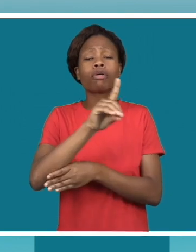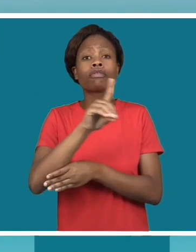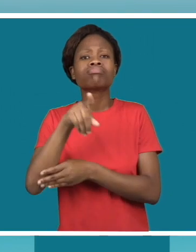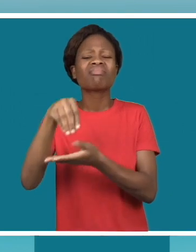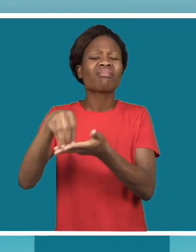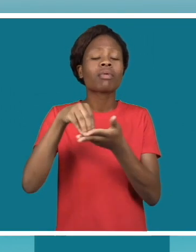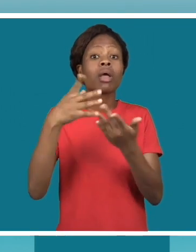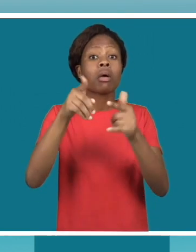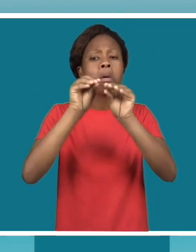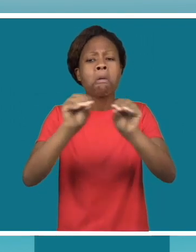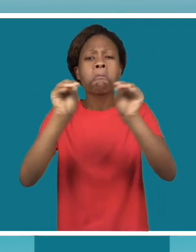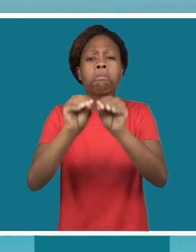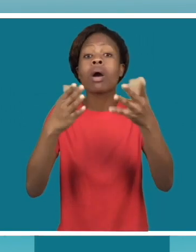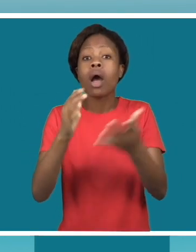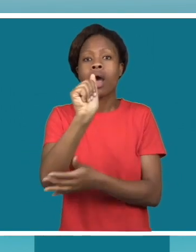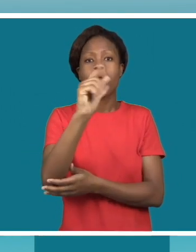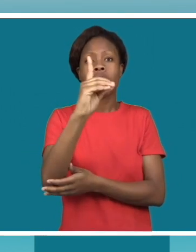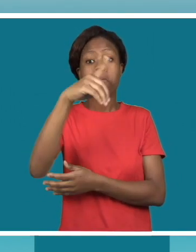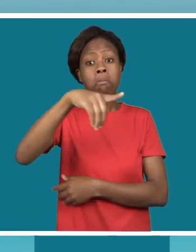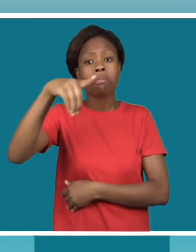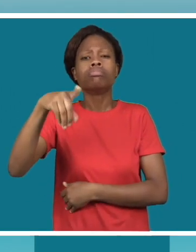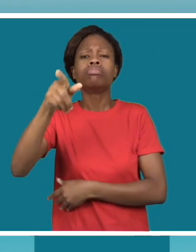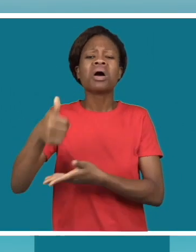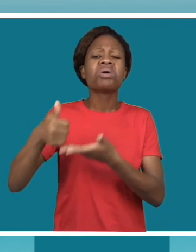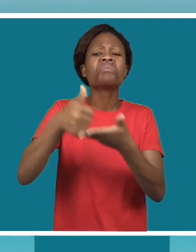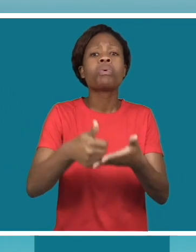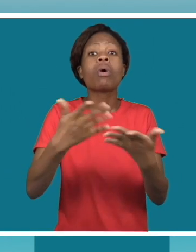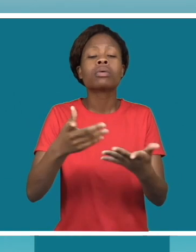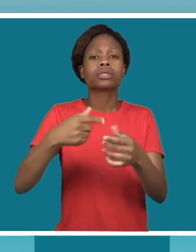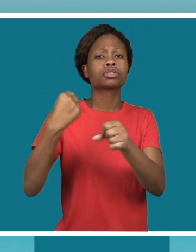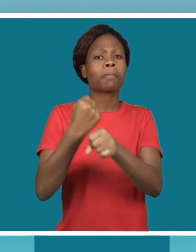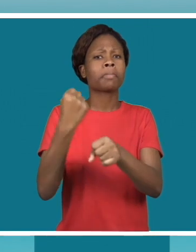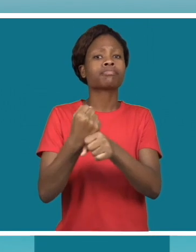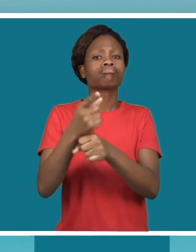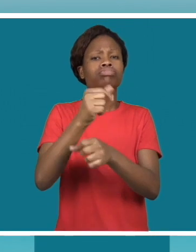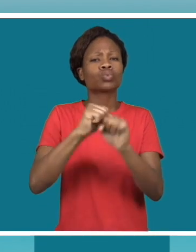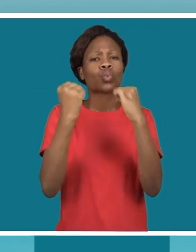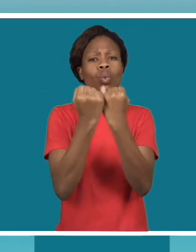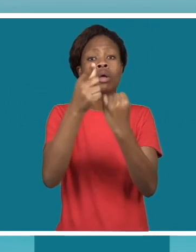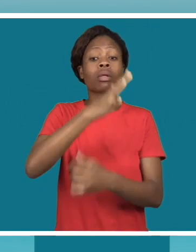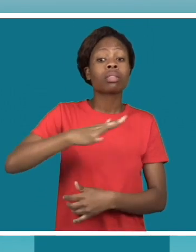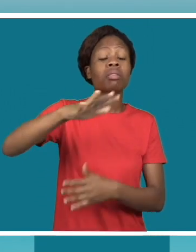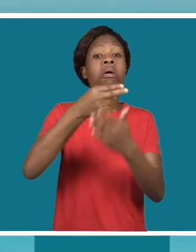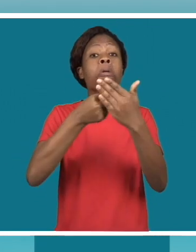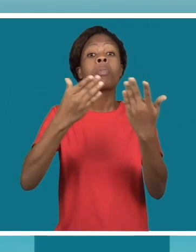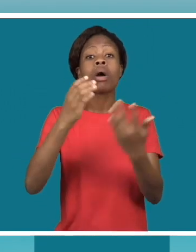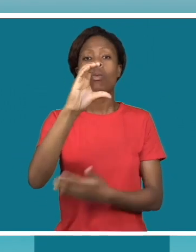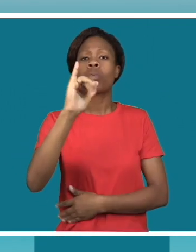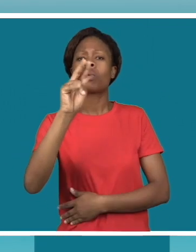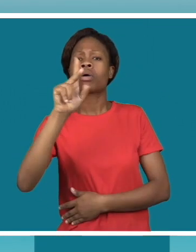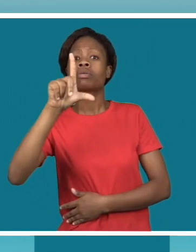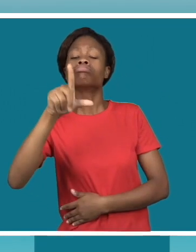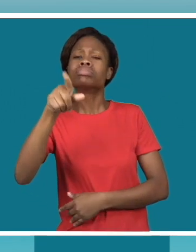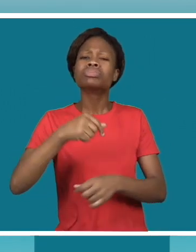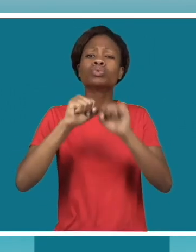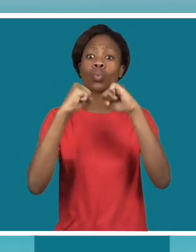Para garantir que as pessoas com deficiência tenham acesso à educação, a ADPP e parceiros juntaram organizações